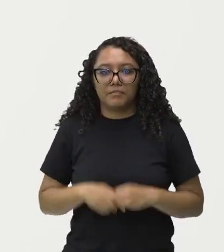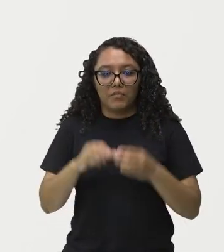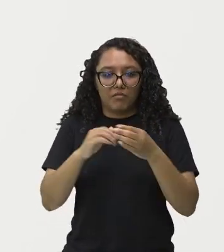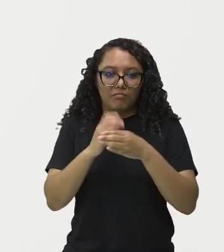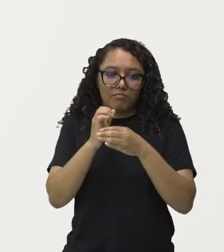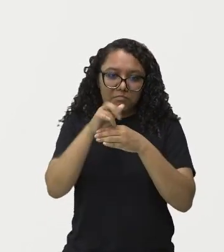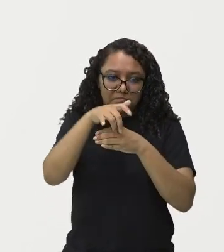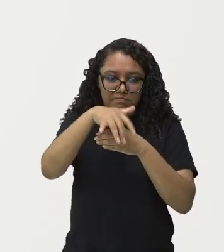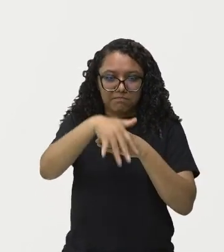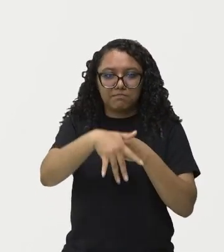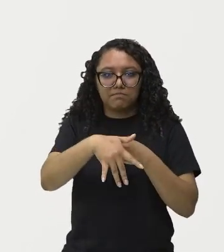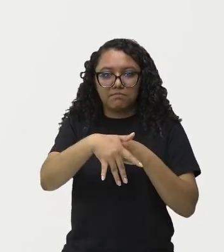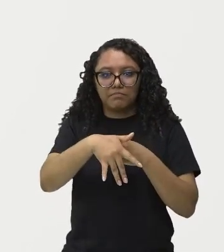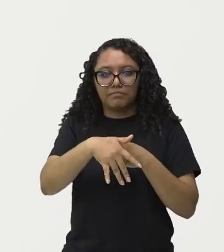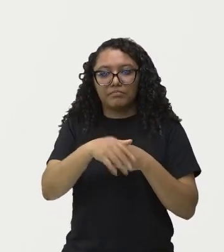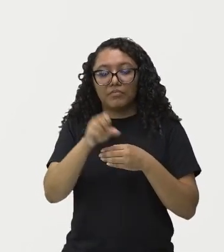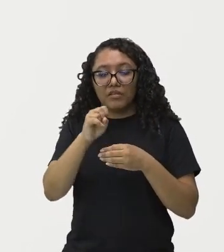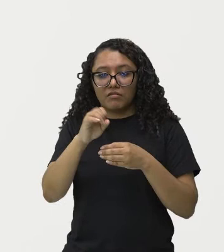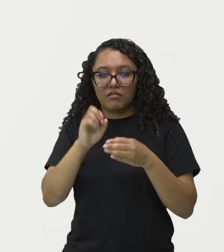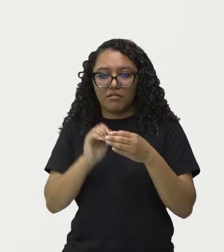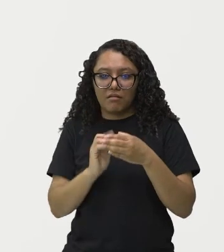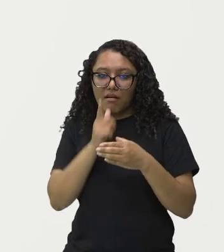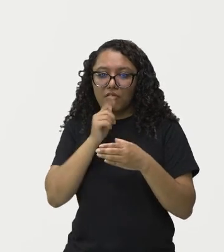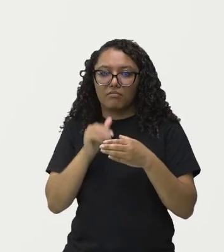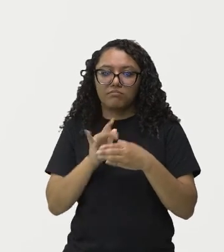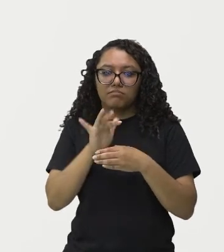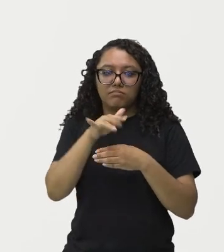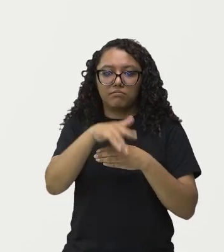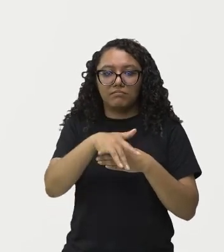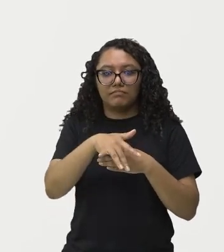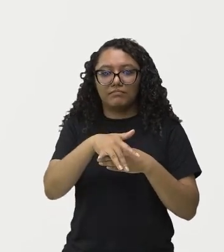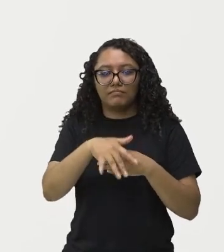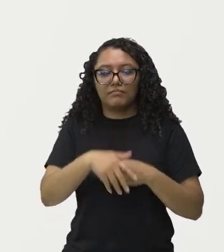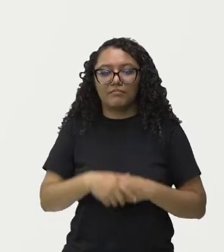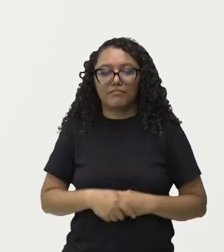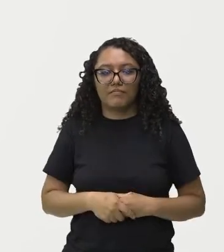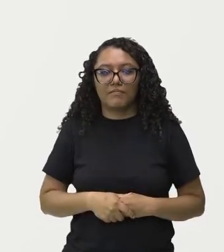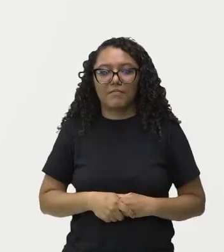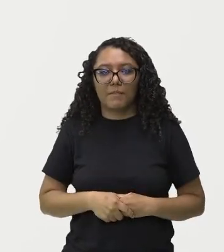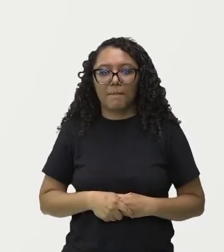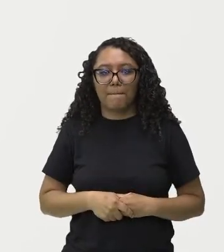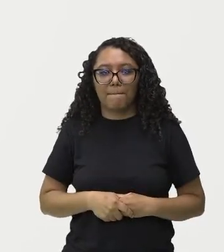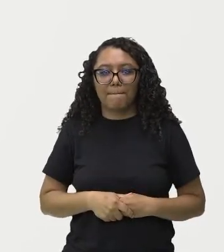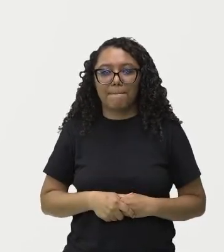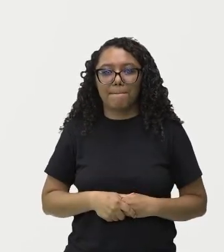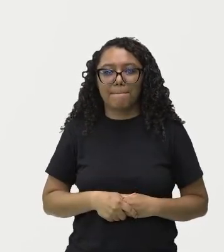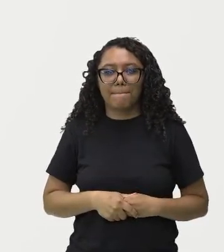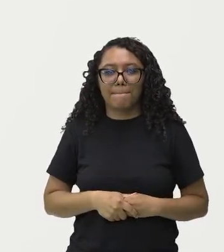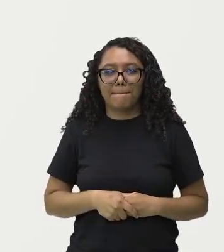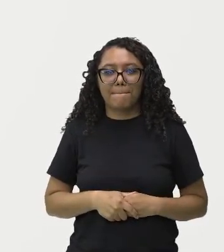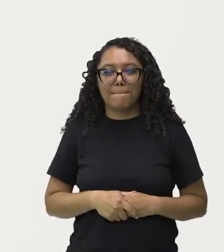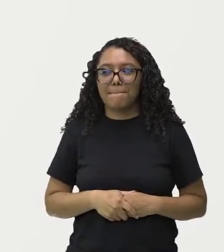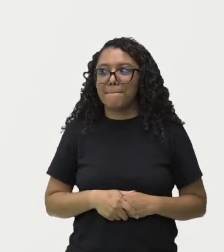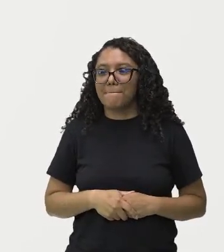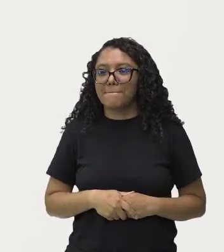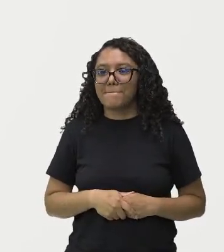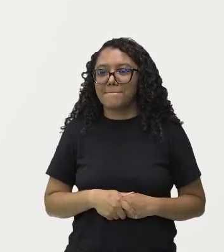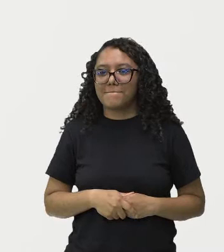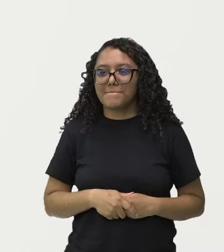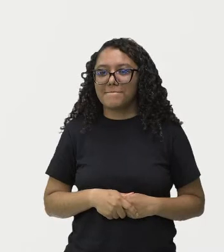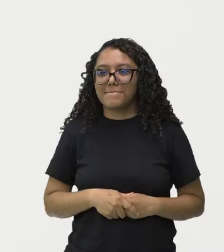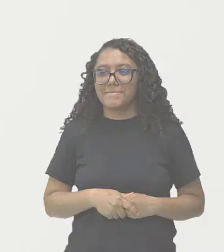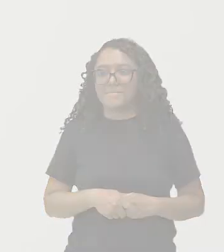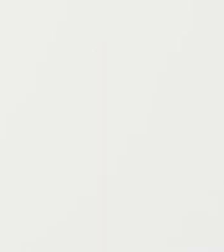né? Quando a água transbordar, eu vou ter ocupado todo o volume do meu cilindro. É um conceito relativamente simples,